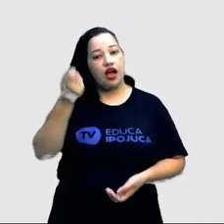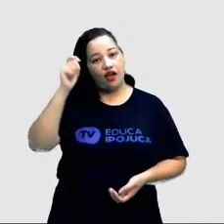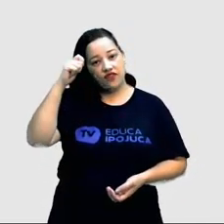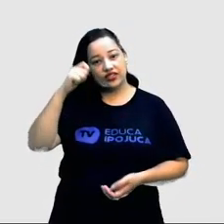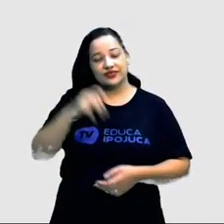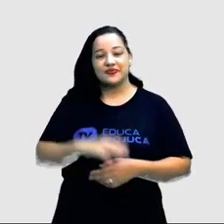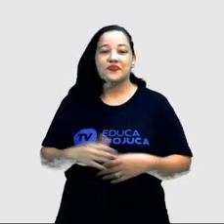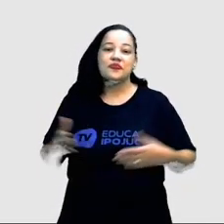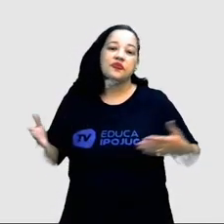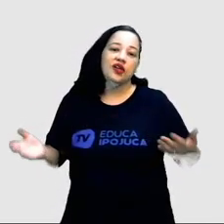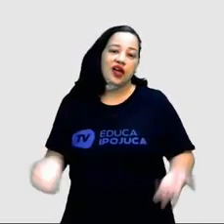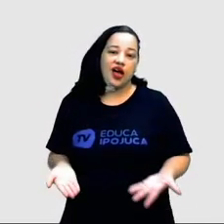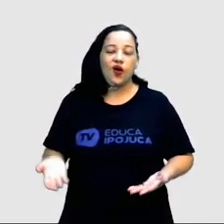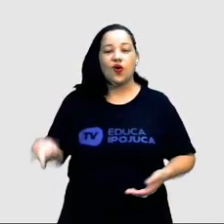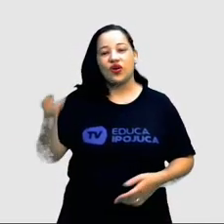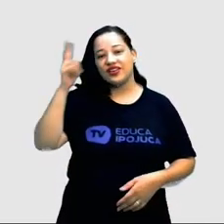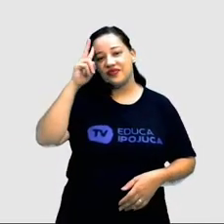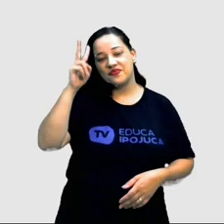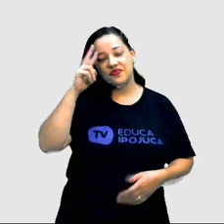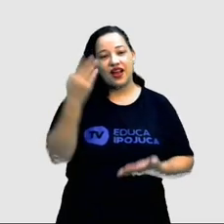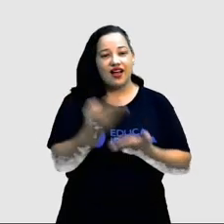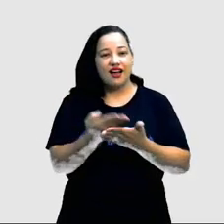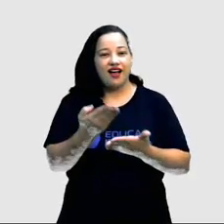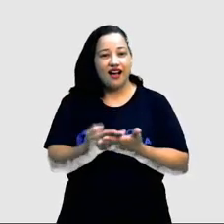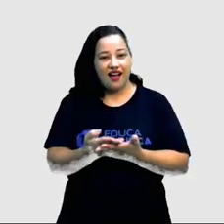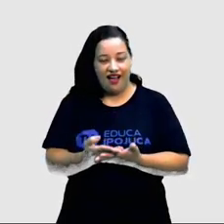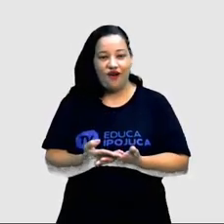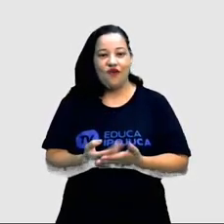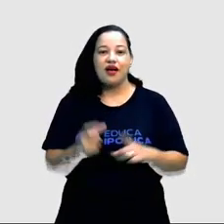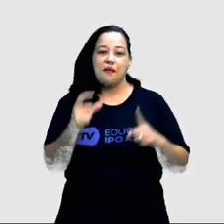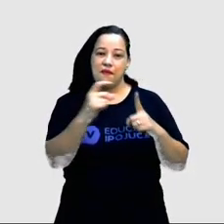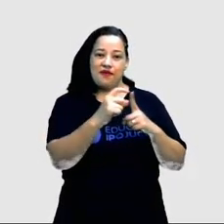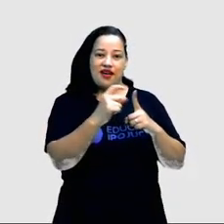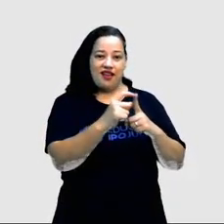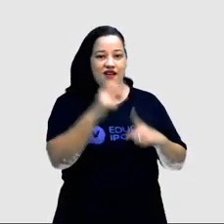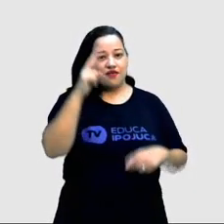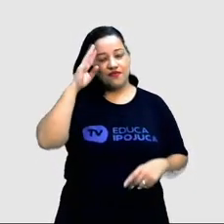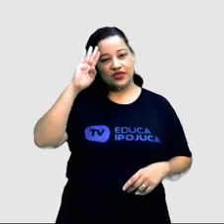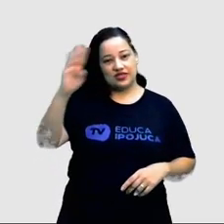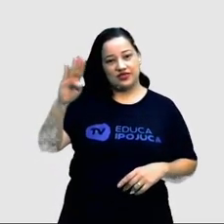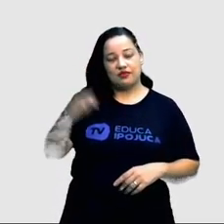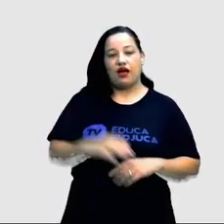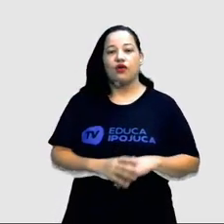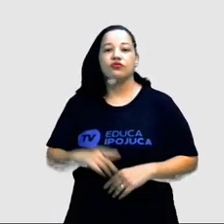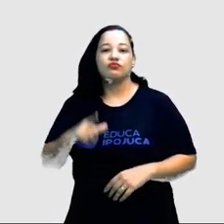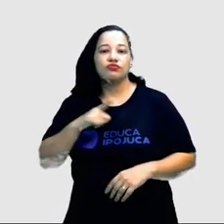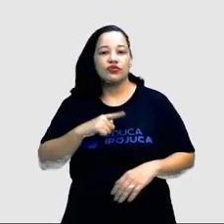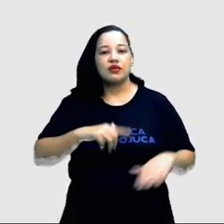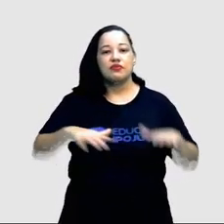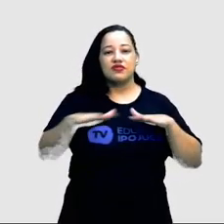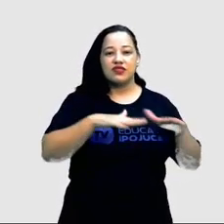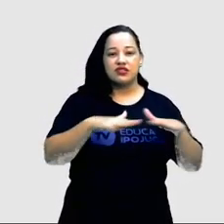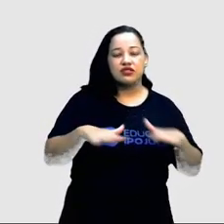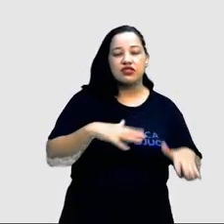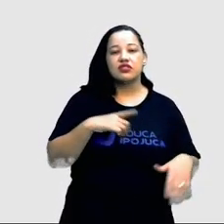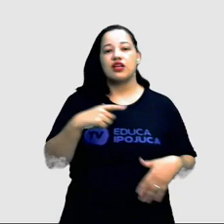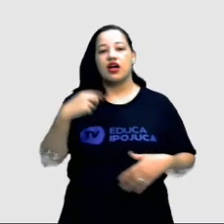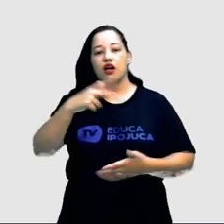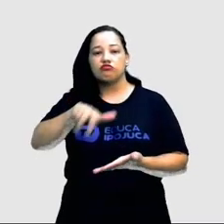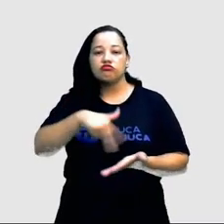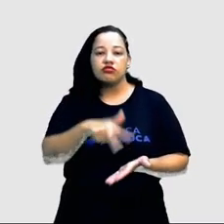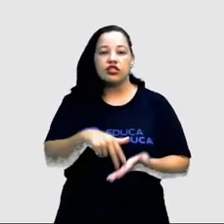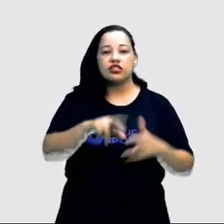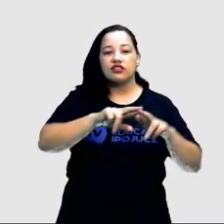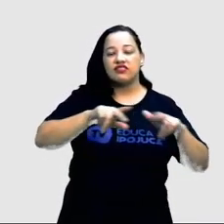Chegou o momento da revisão da nossa aula com as palavras-chave: manifestações, dança,